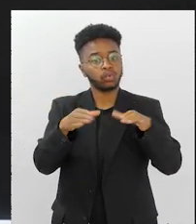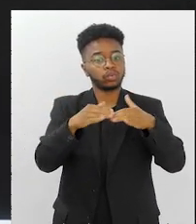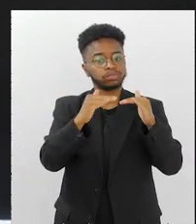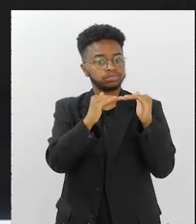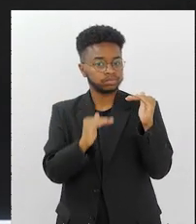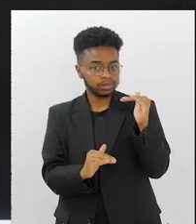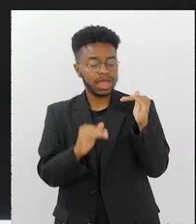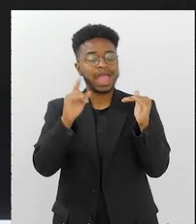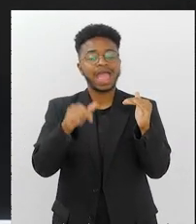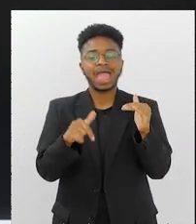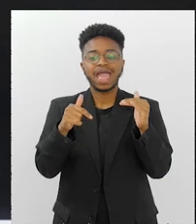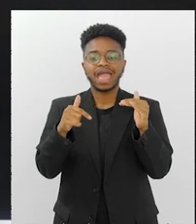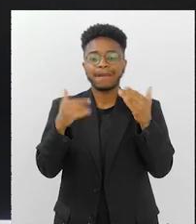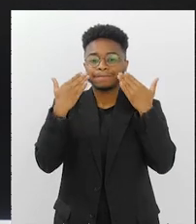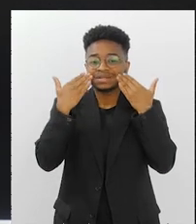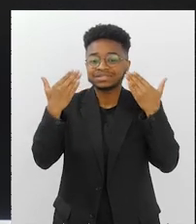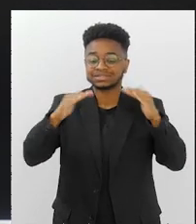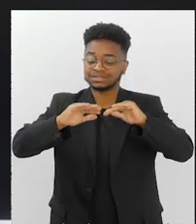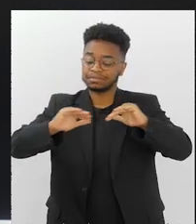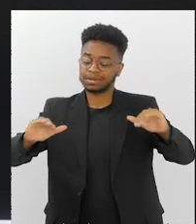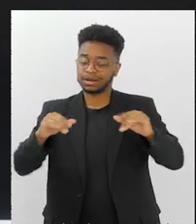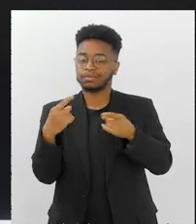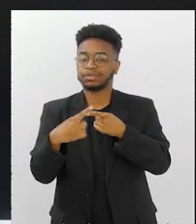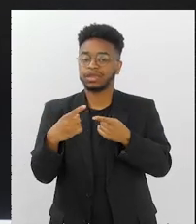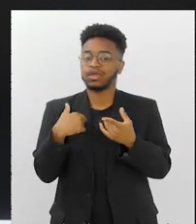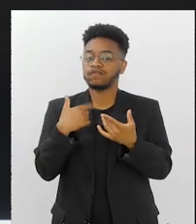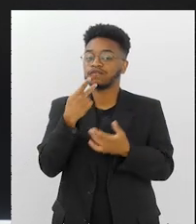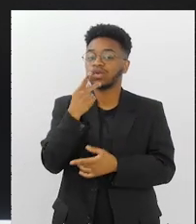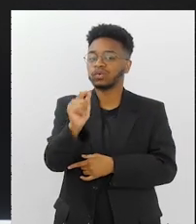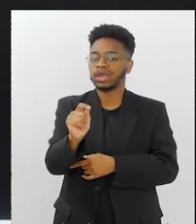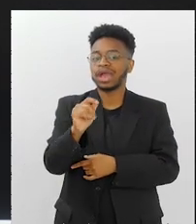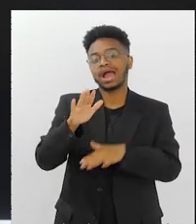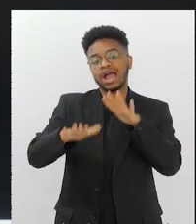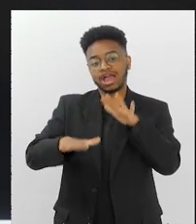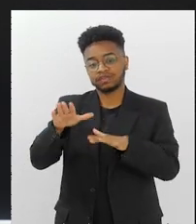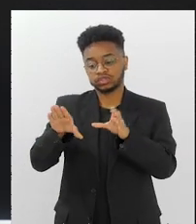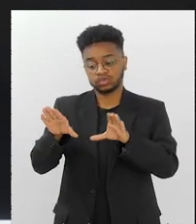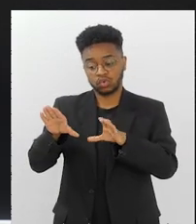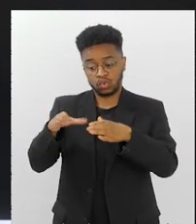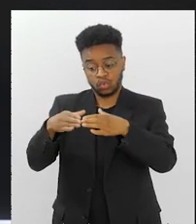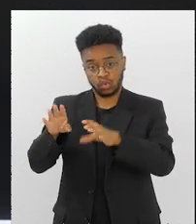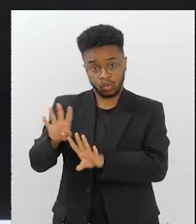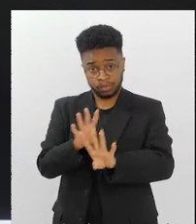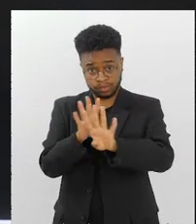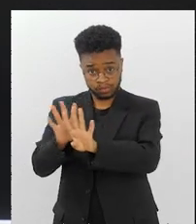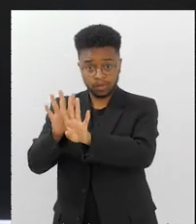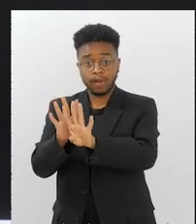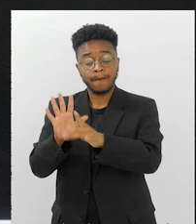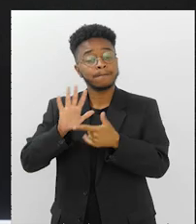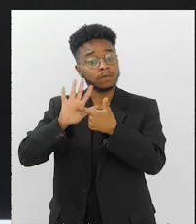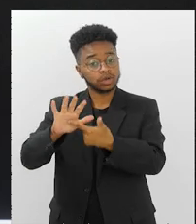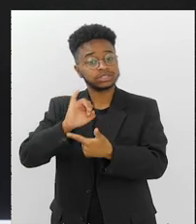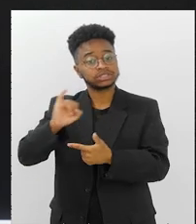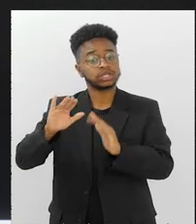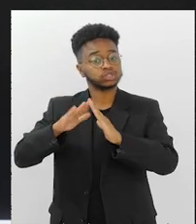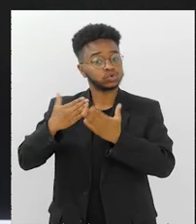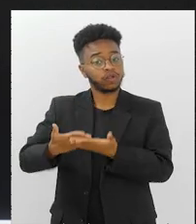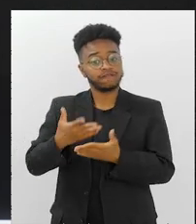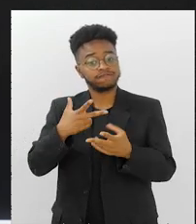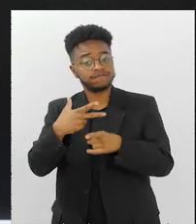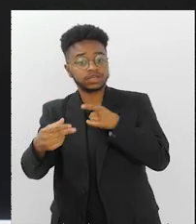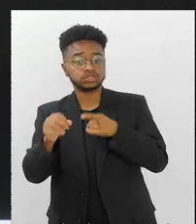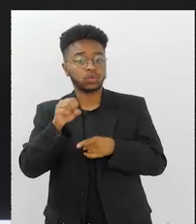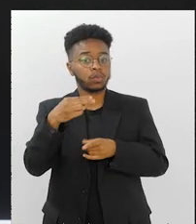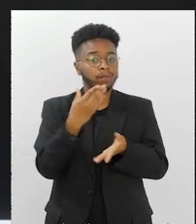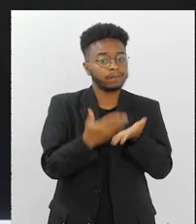acesso ela é um espetáculo à parte eu até arrisco a dizer que uma comissão de frente define o campeonato